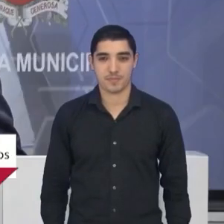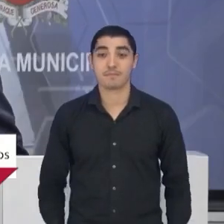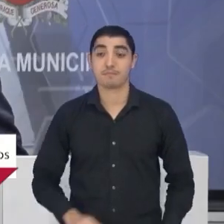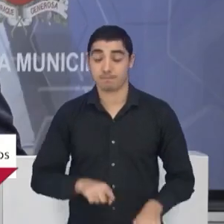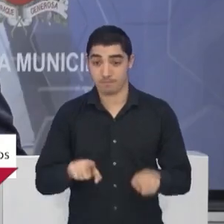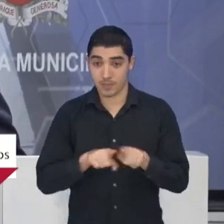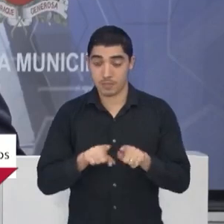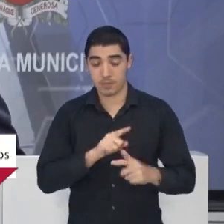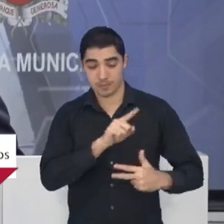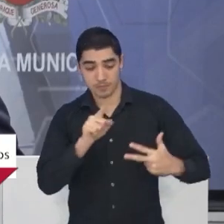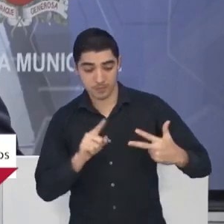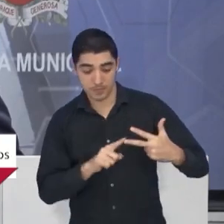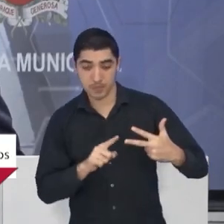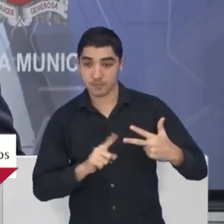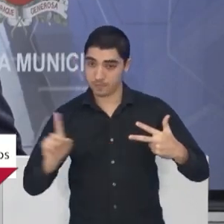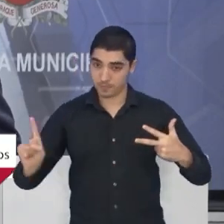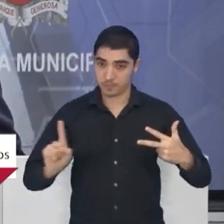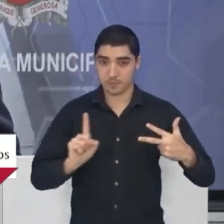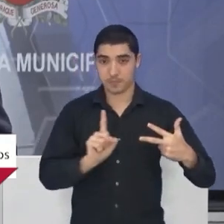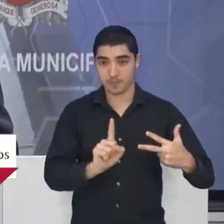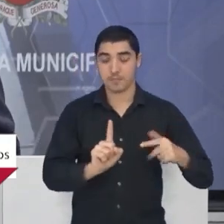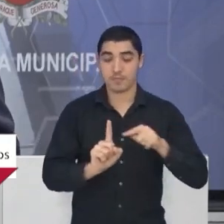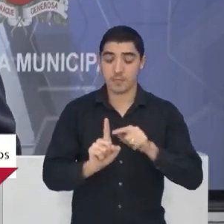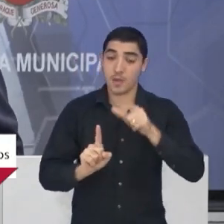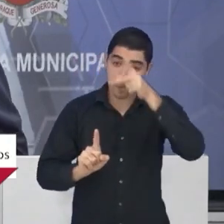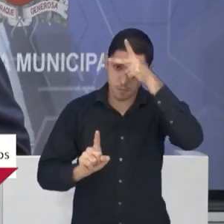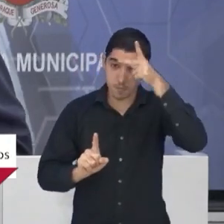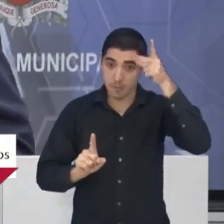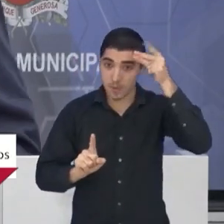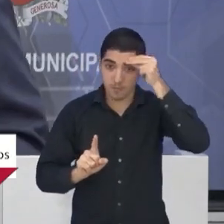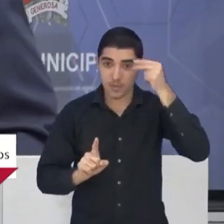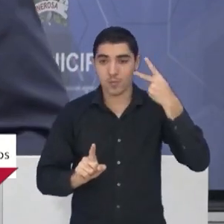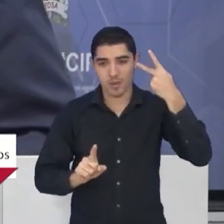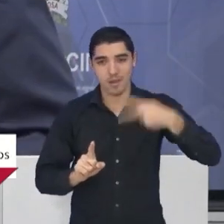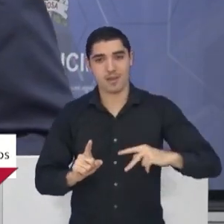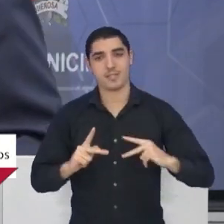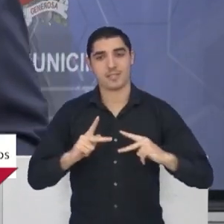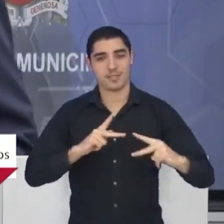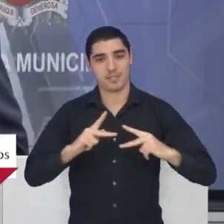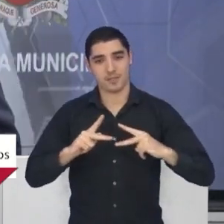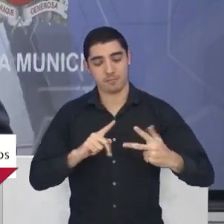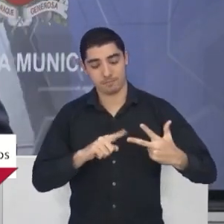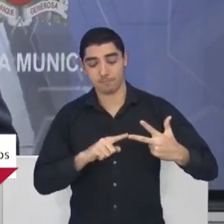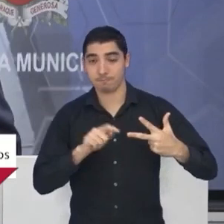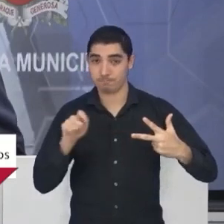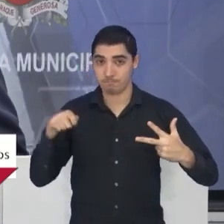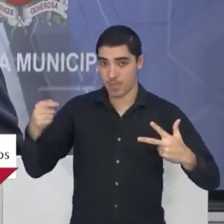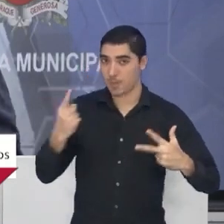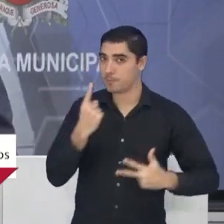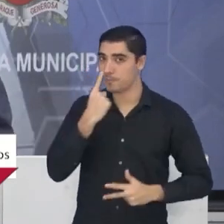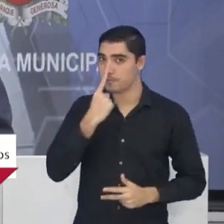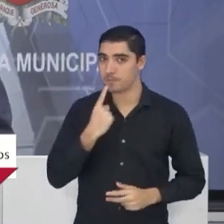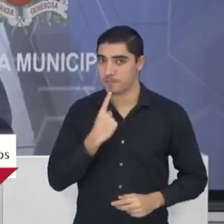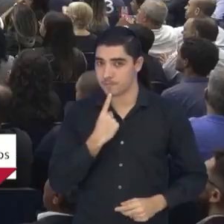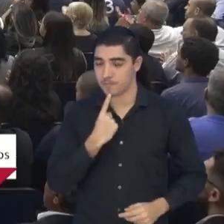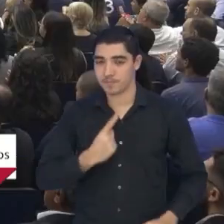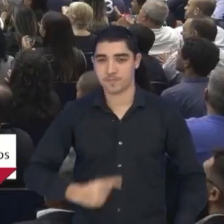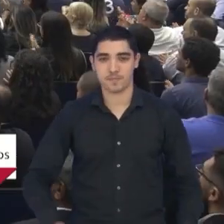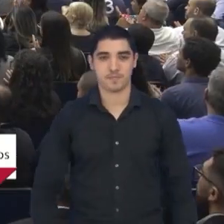convidamos a compor a nossa mesa de autoridades o prefeito do município de São José dos Campos Anderson Farias